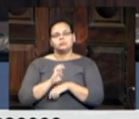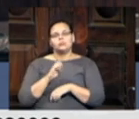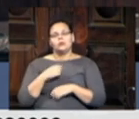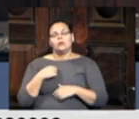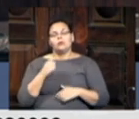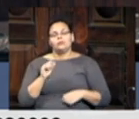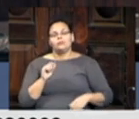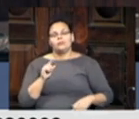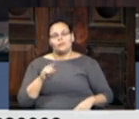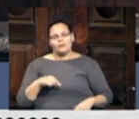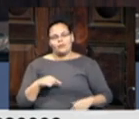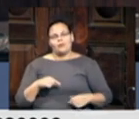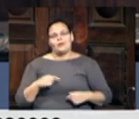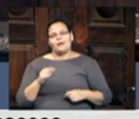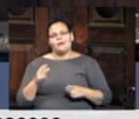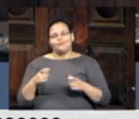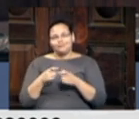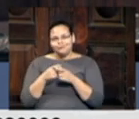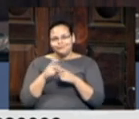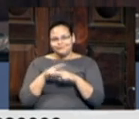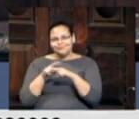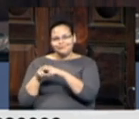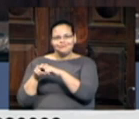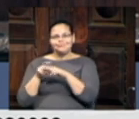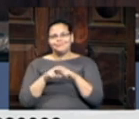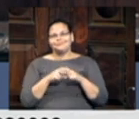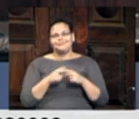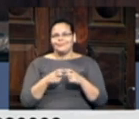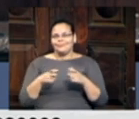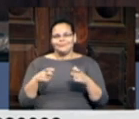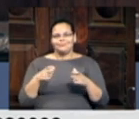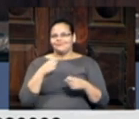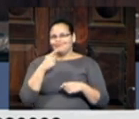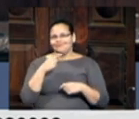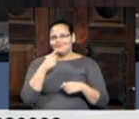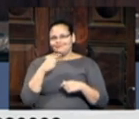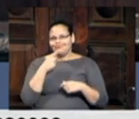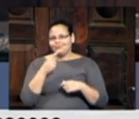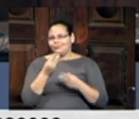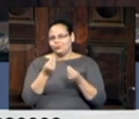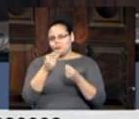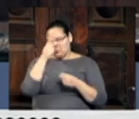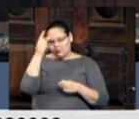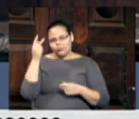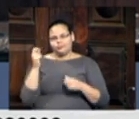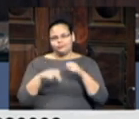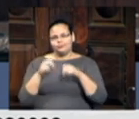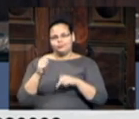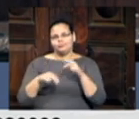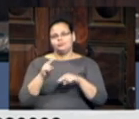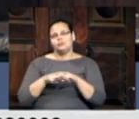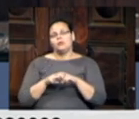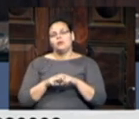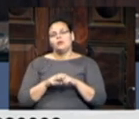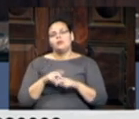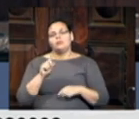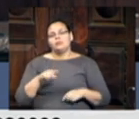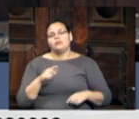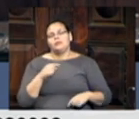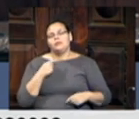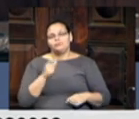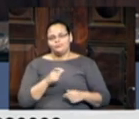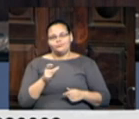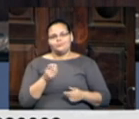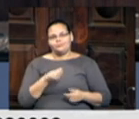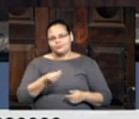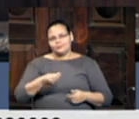pequeno para colocar a quantidade de pessoas que deveria ser levada para responder por estar fazendo boca de urna, por